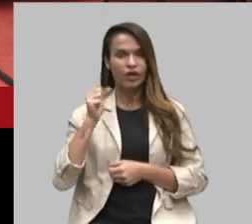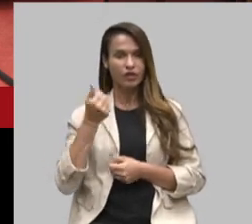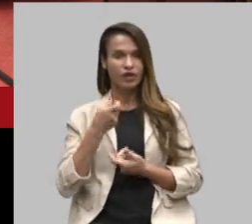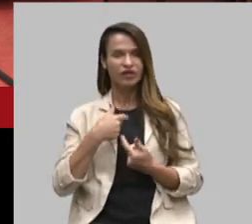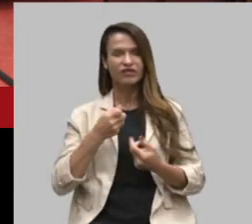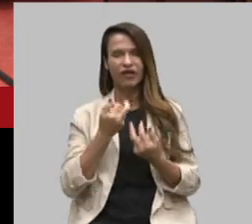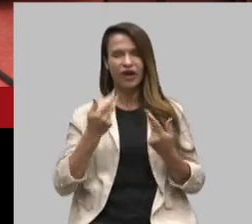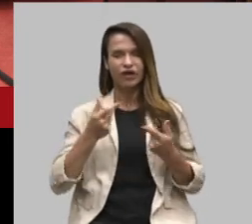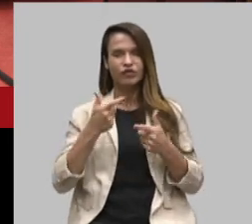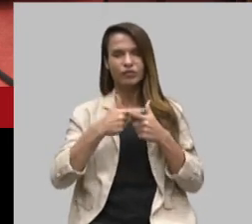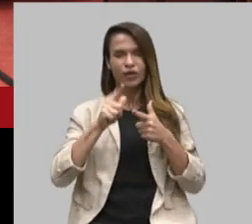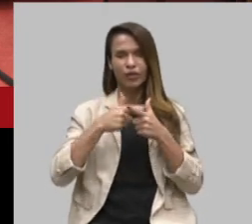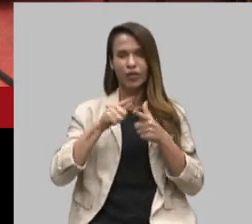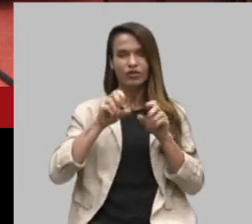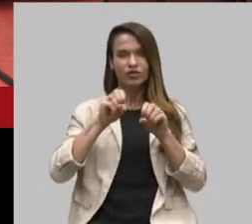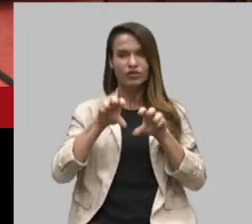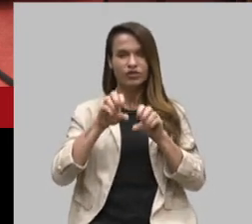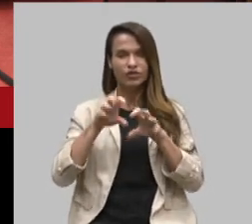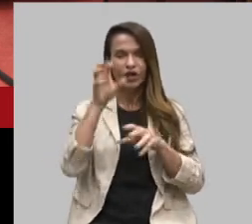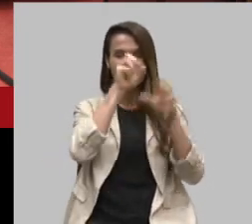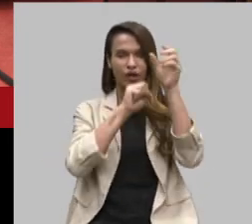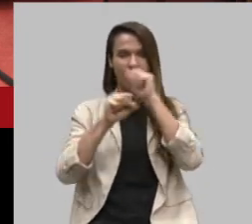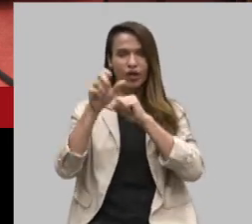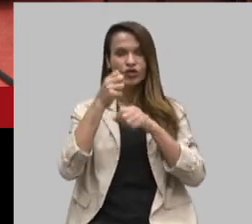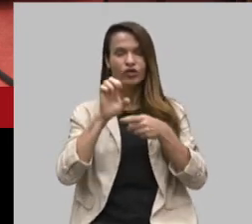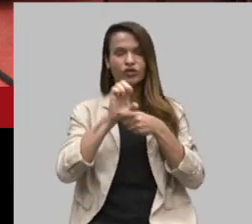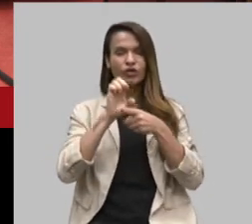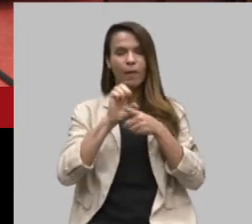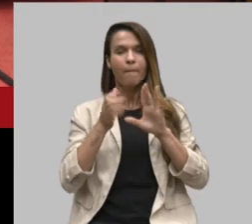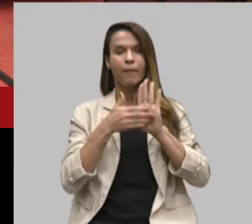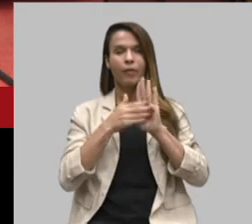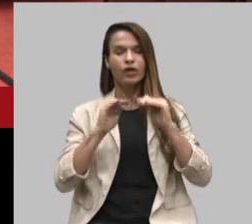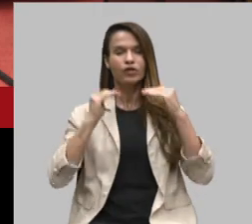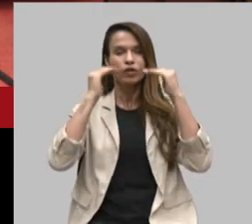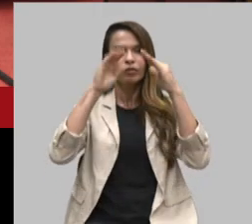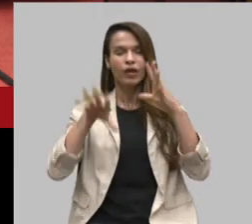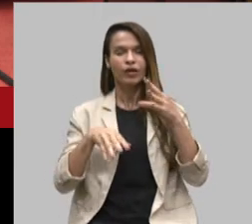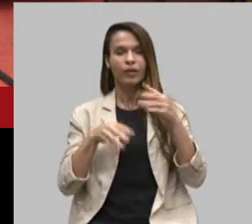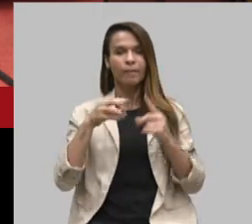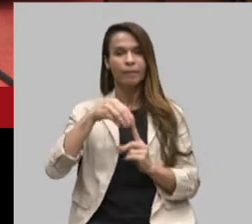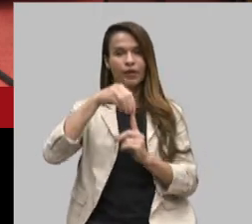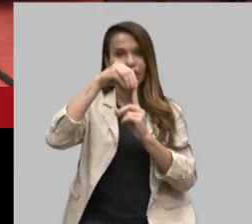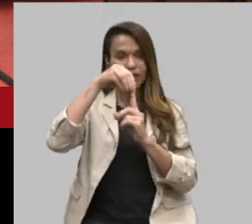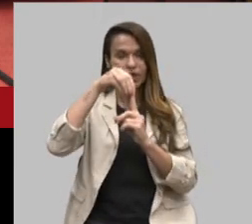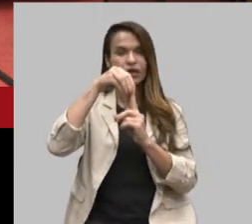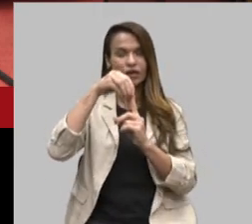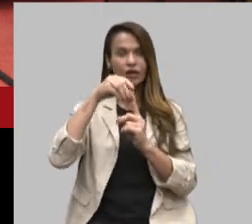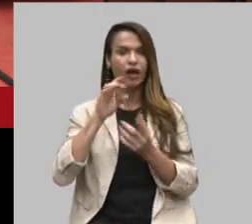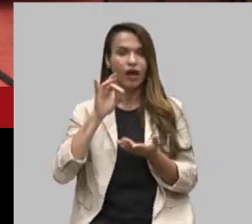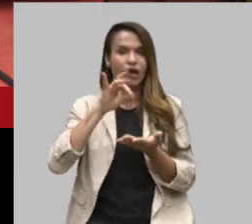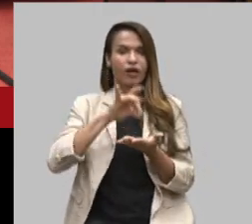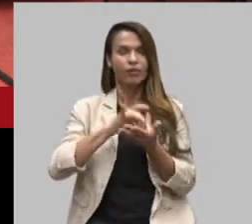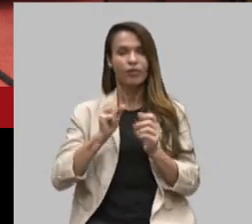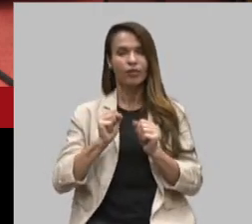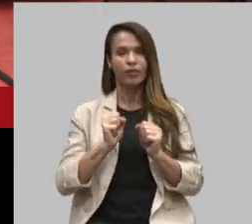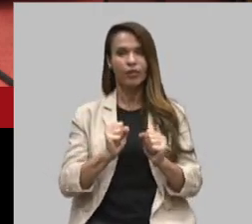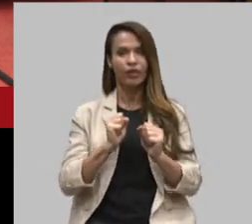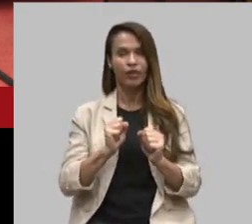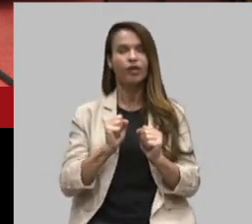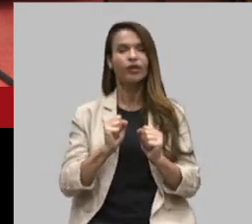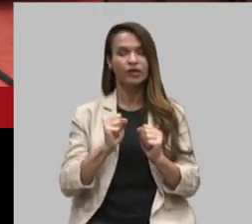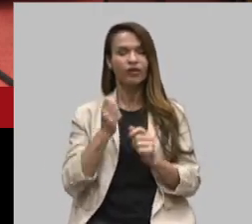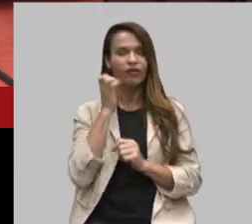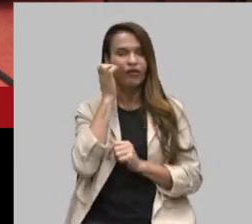nosso estado hoje em dia e tantas propostas superiores para serem priorizadas a essa que realmente podem e são facilmente